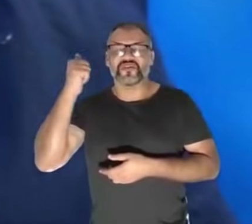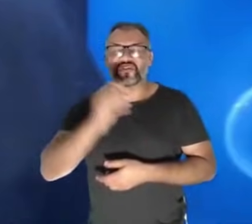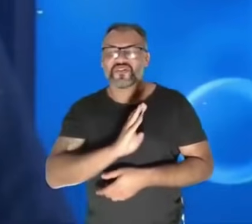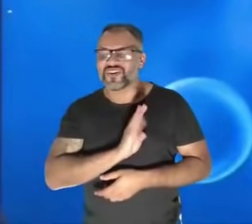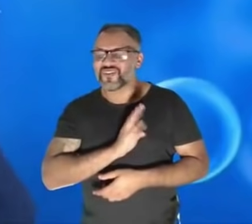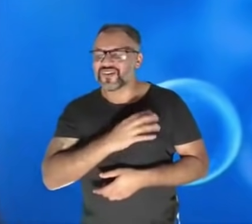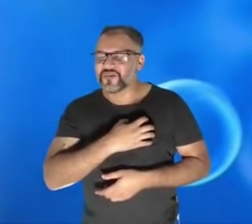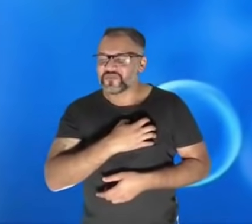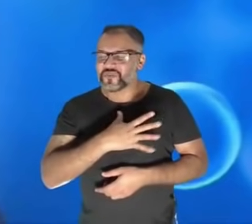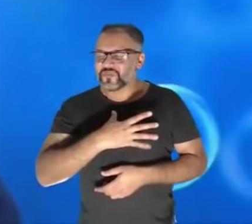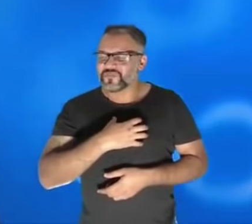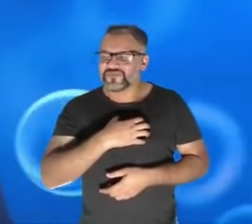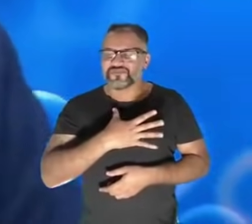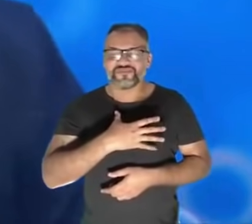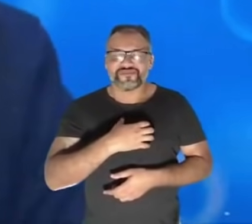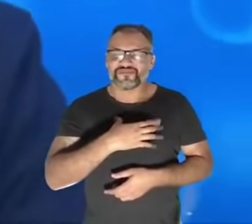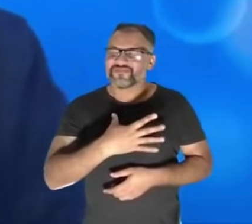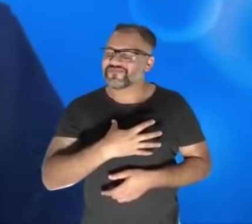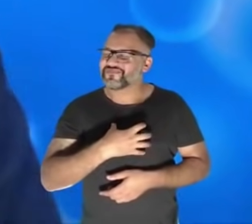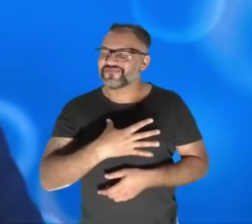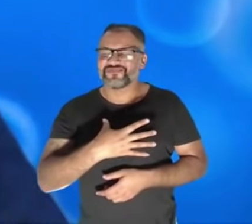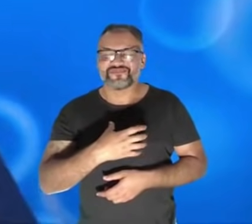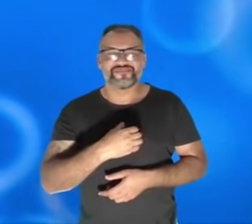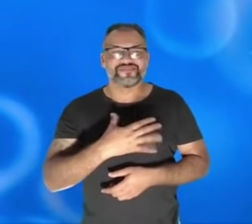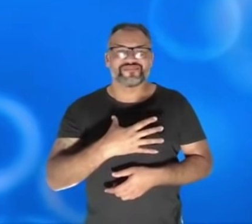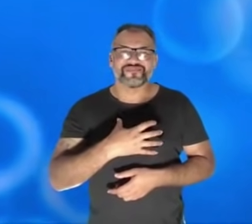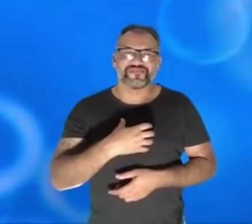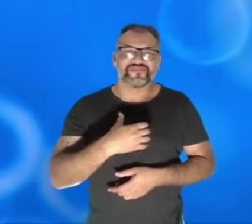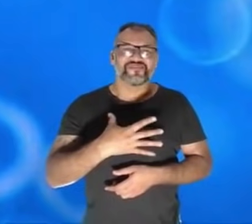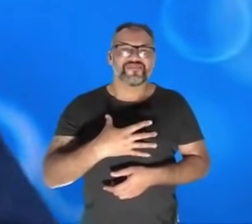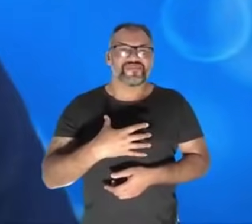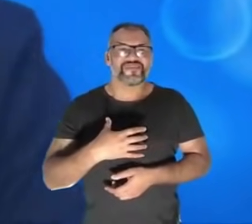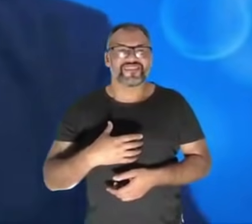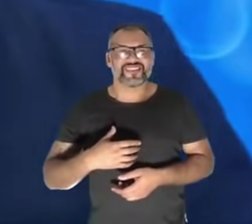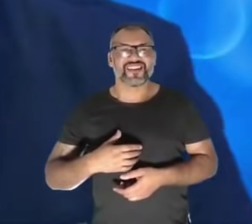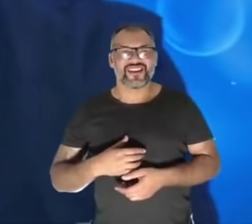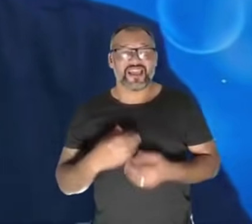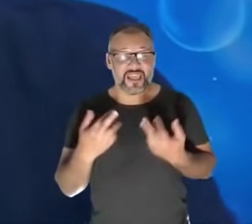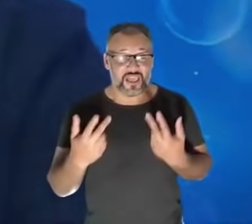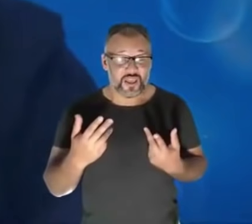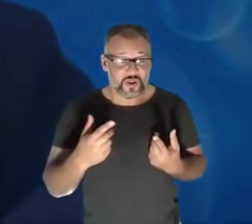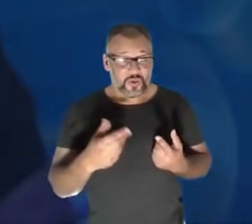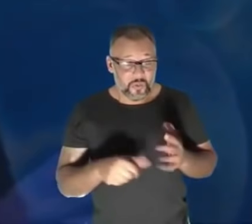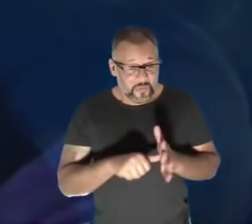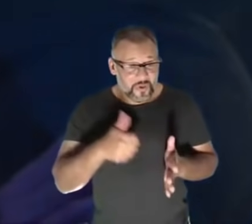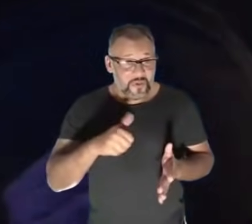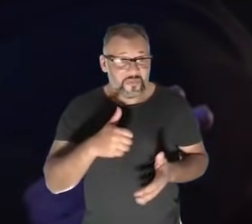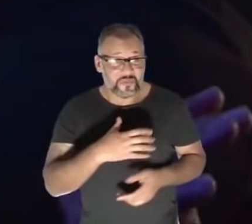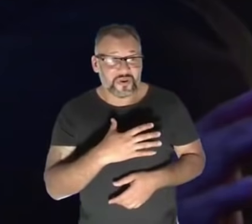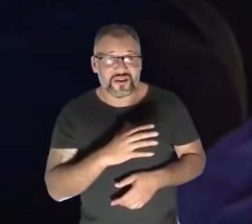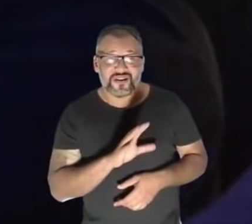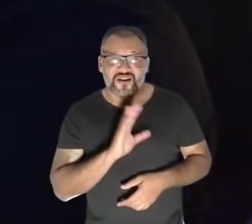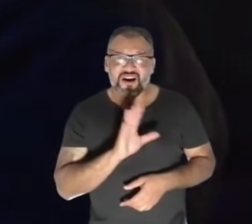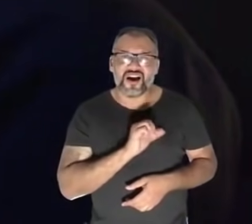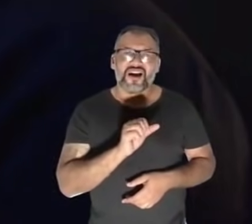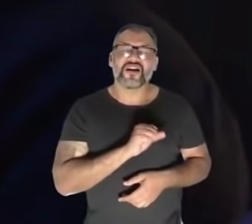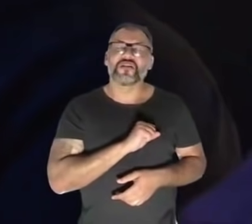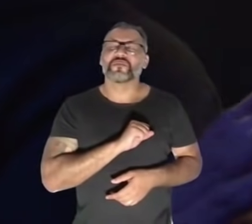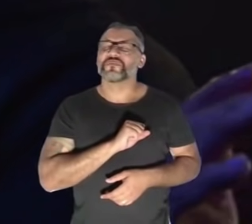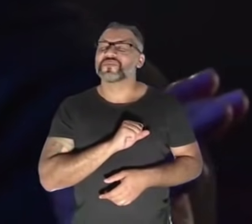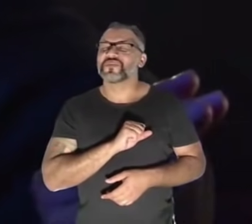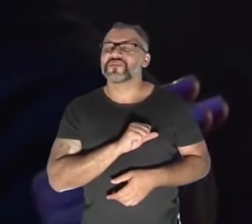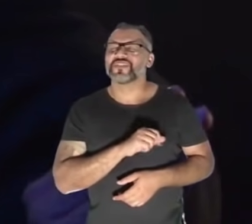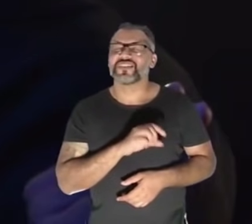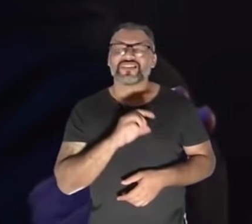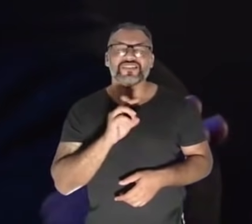usar ao primeiro amor ao primeiro amor não vou ficar com trabalho na igreja não viu o primeiro amor não volta com começa com o pastor o primeiro a dor não